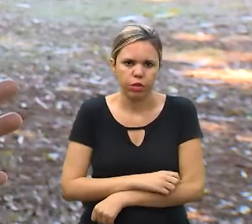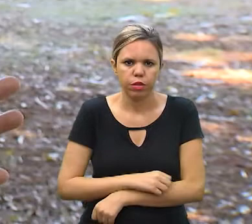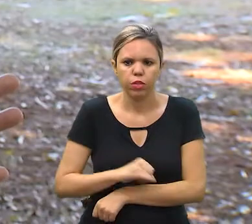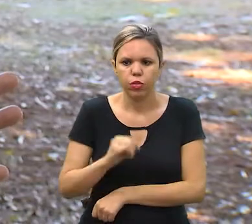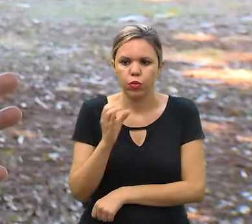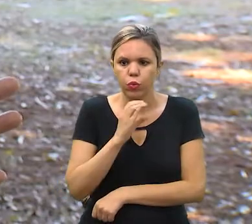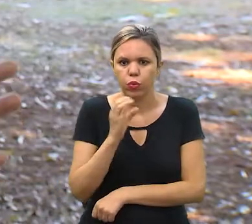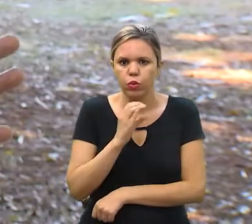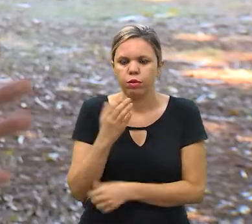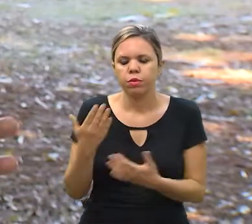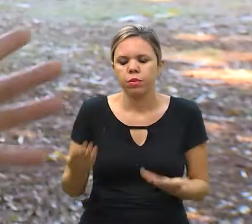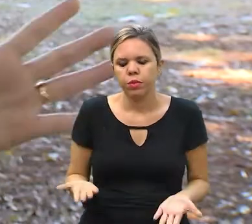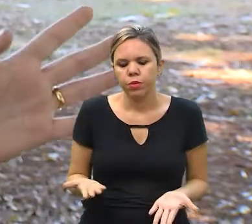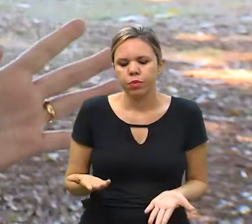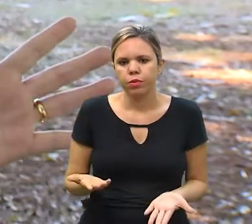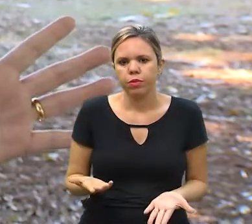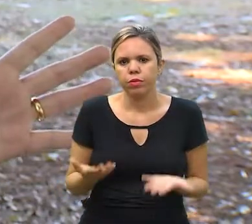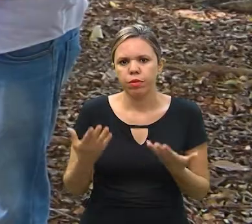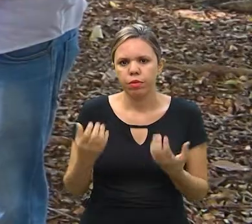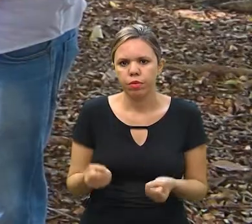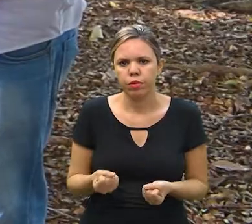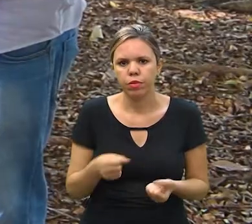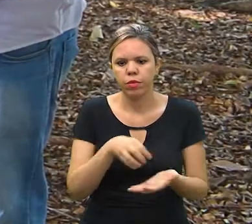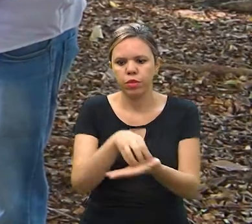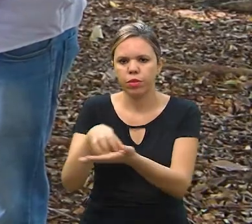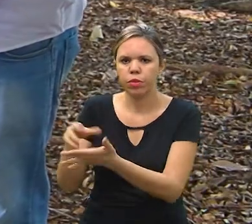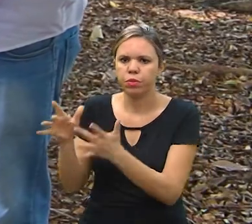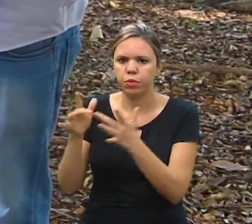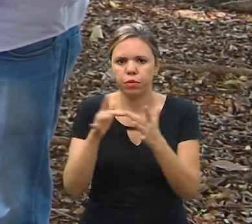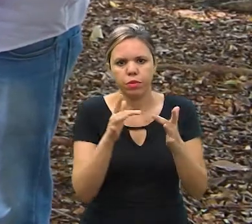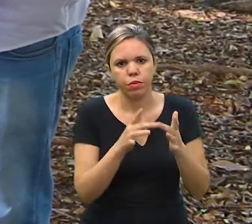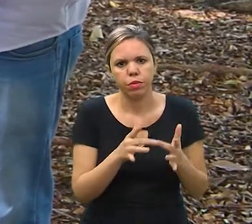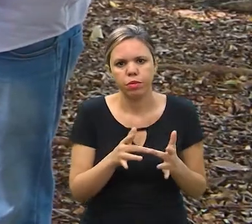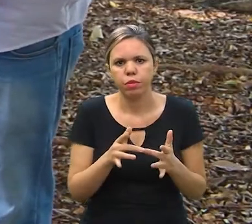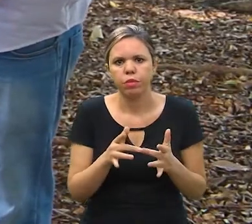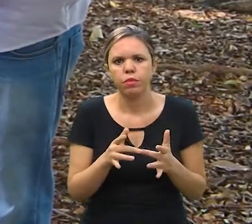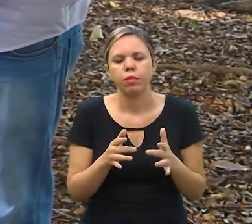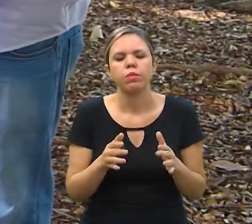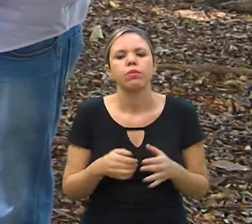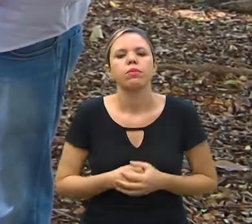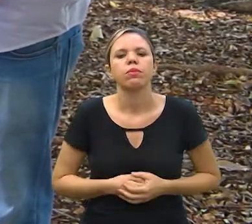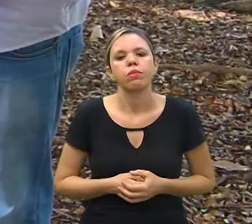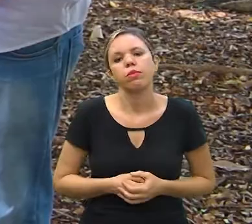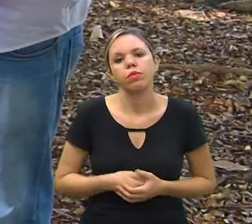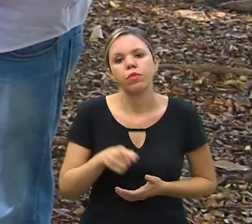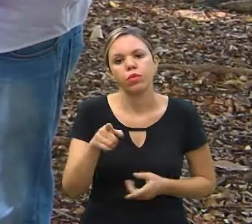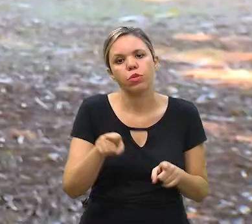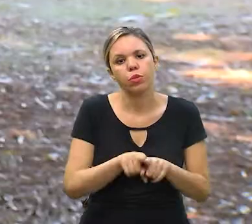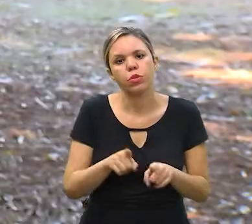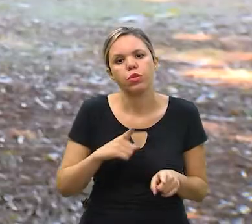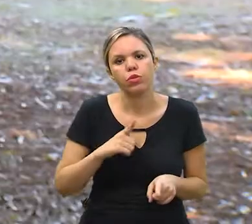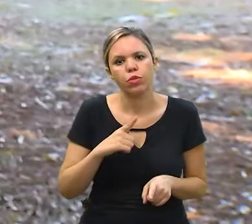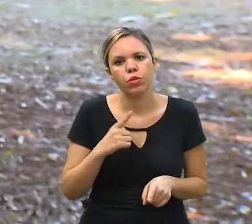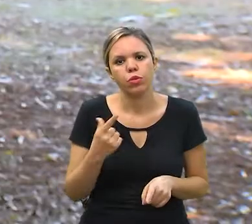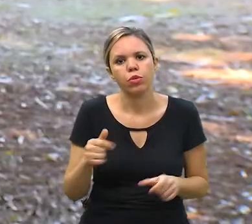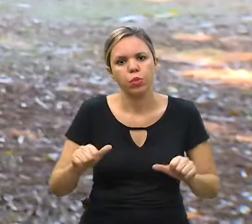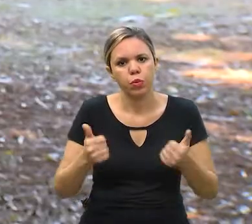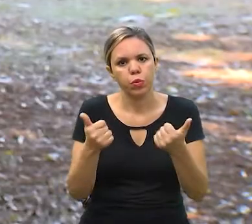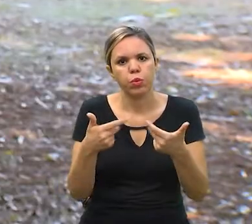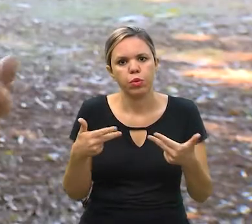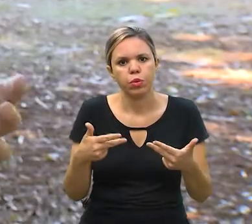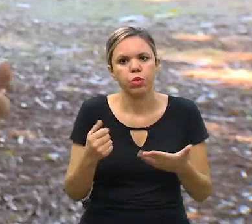for emergencial, você tem que recorrer à sua rede de contatos, né? Tem que recorrer à sua rede de contatos e você também, se você estiver numa situação